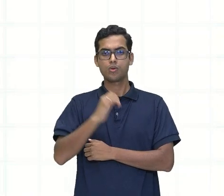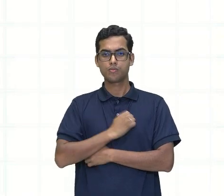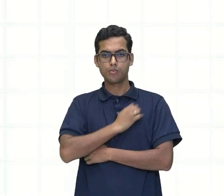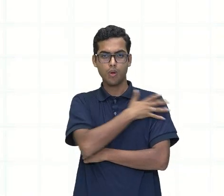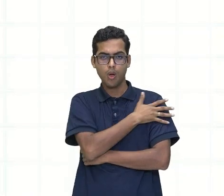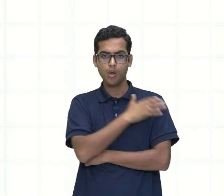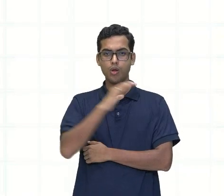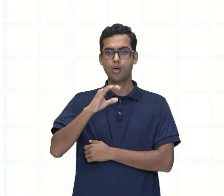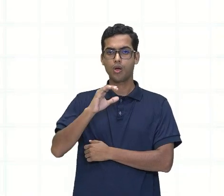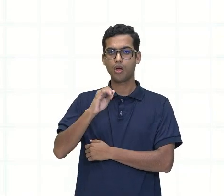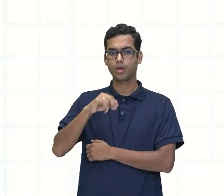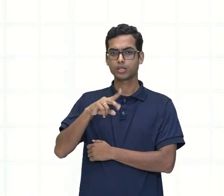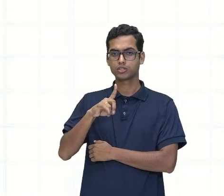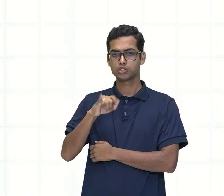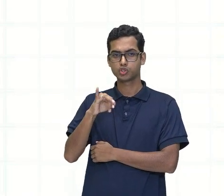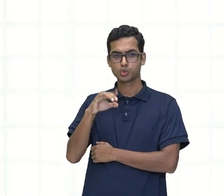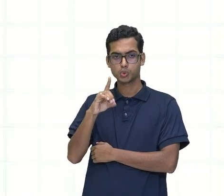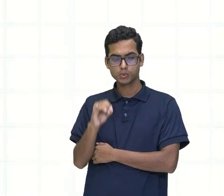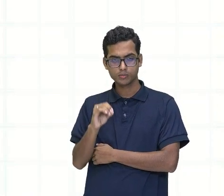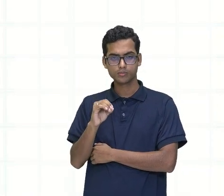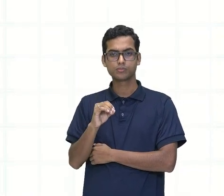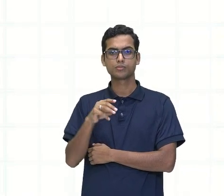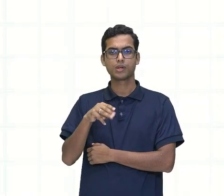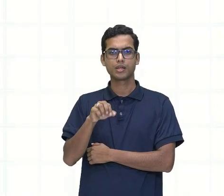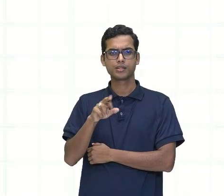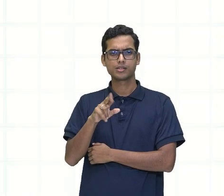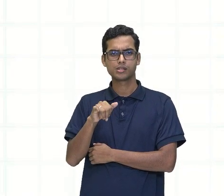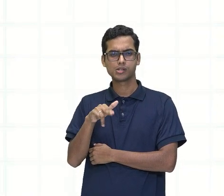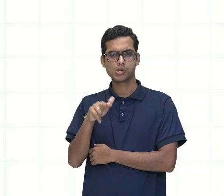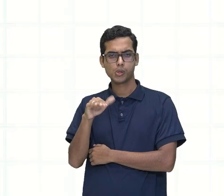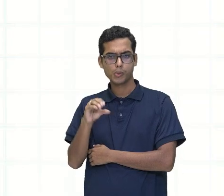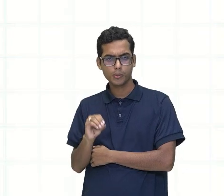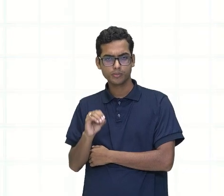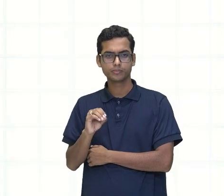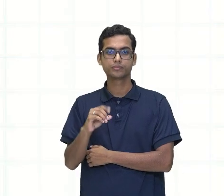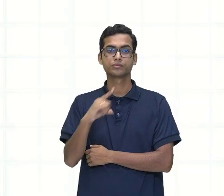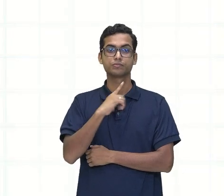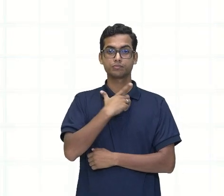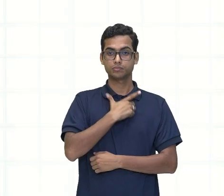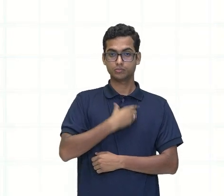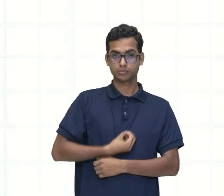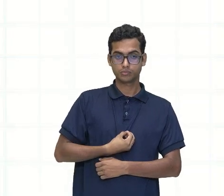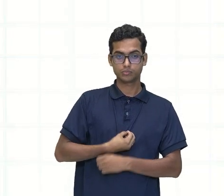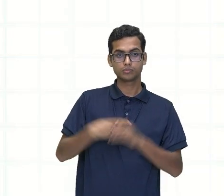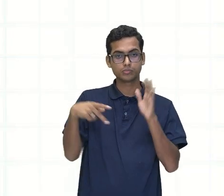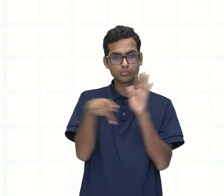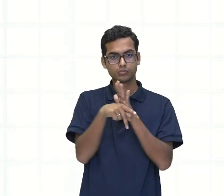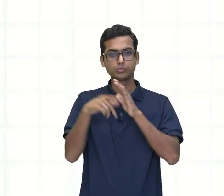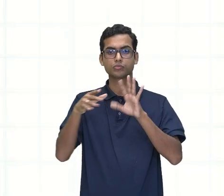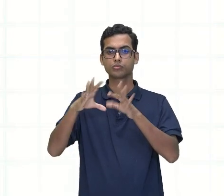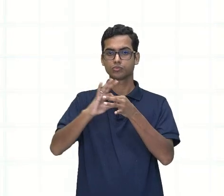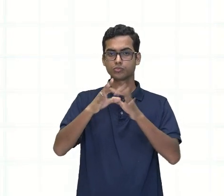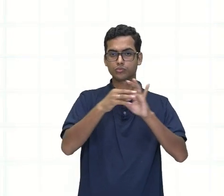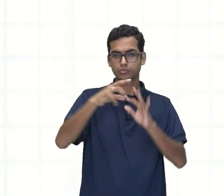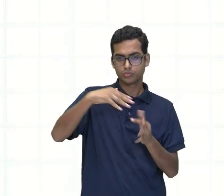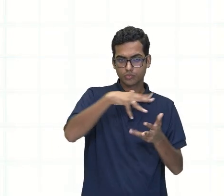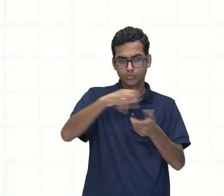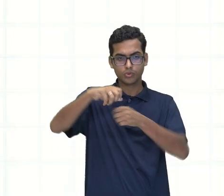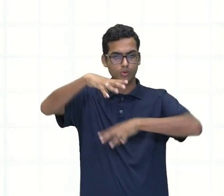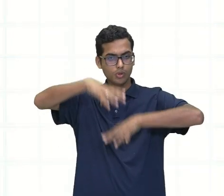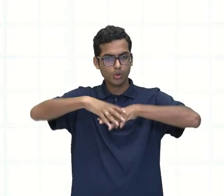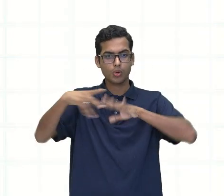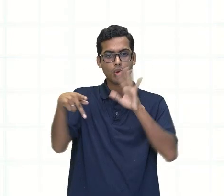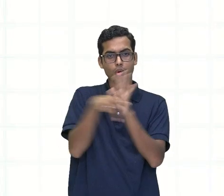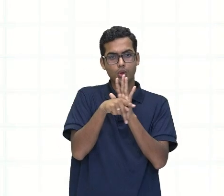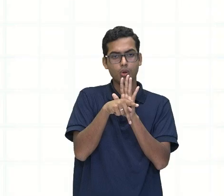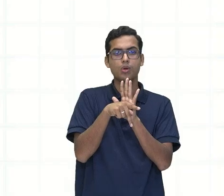durante participação na Olimpíada Internacional Matemática Sem Fronteiras, na Tailândia. O evento, que reuniu estudantes de